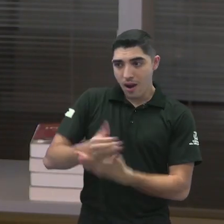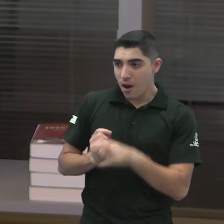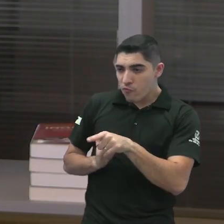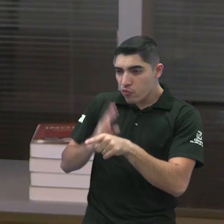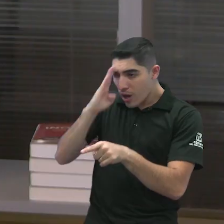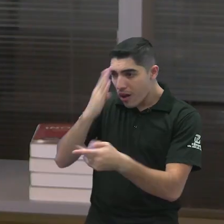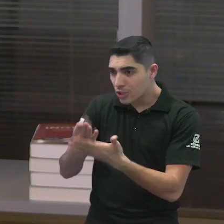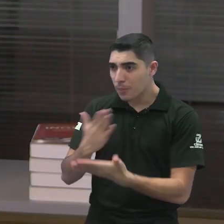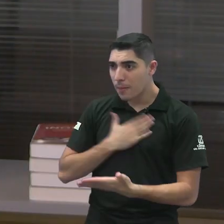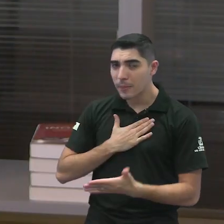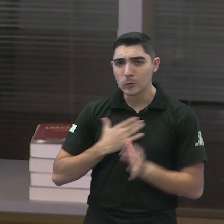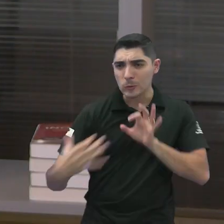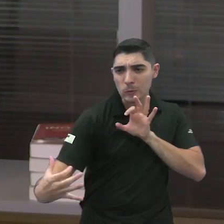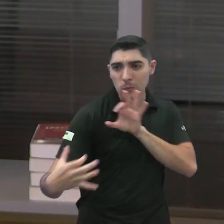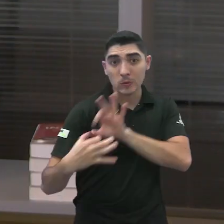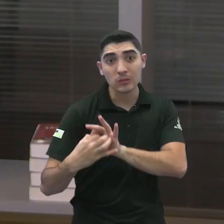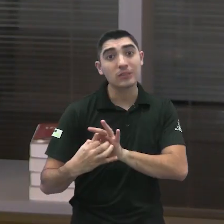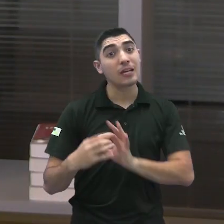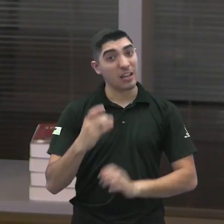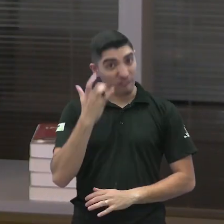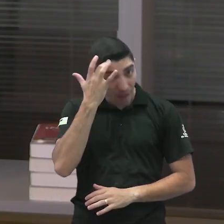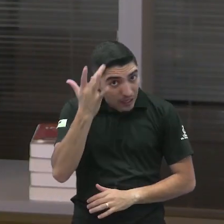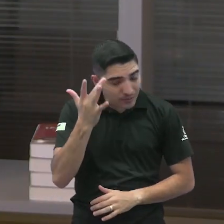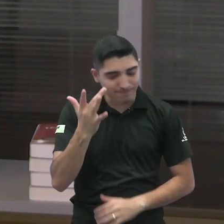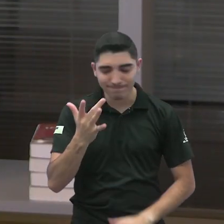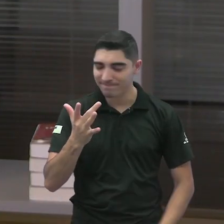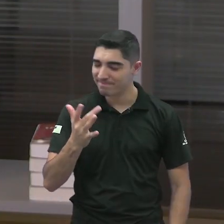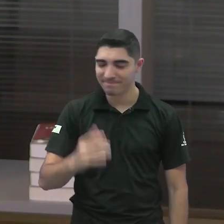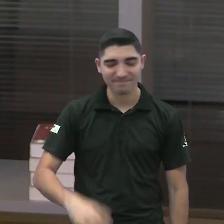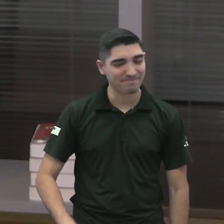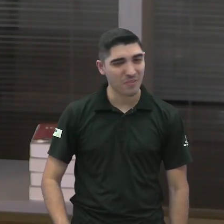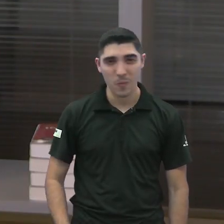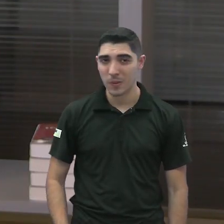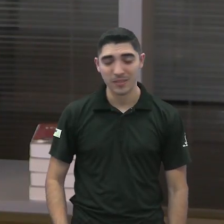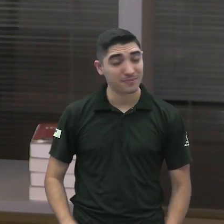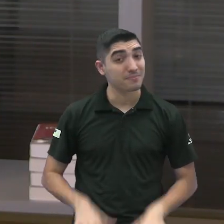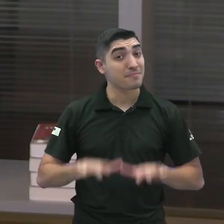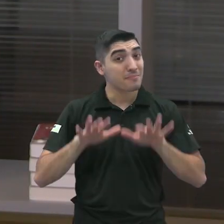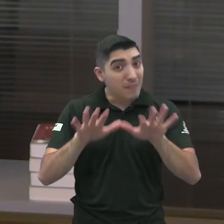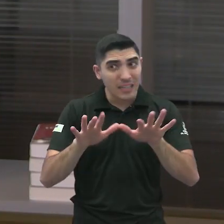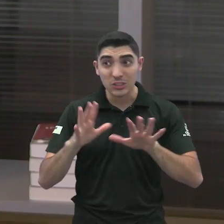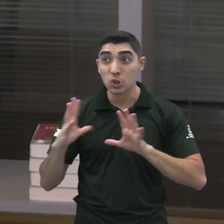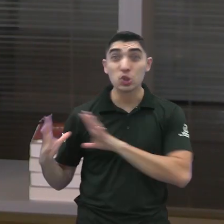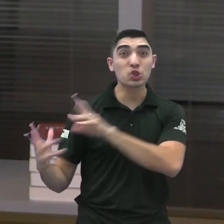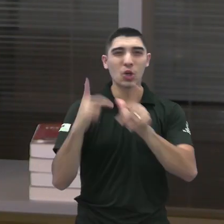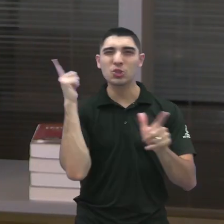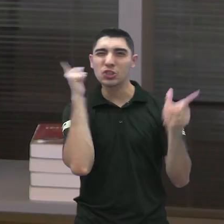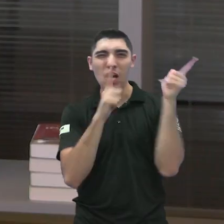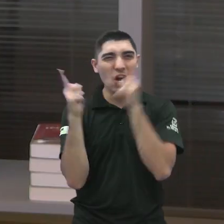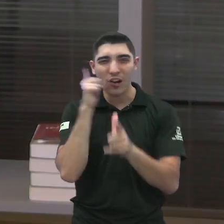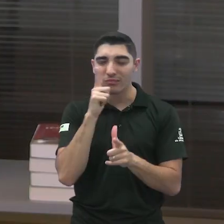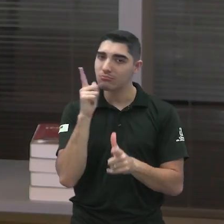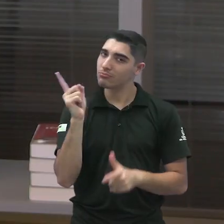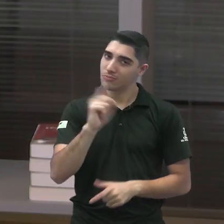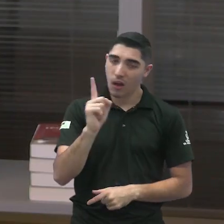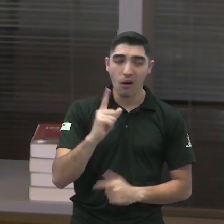você e de você não desistir de você mesmo. Não é fácil, tá? E não é todo mundo que consegue